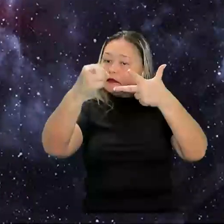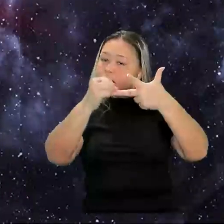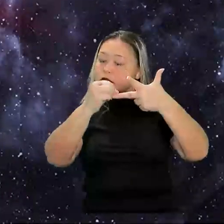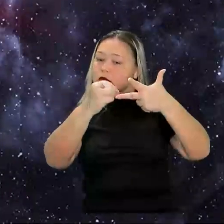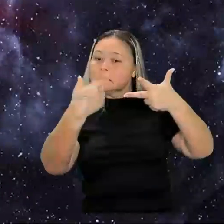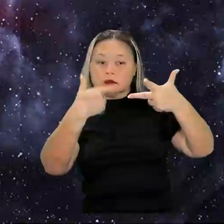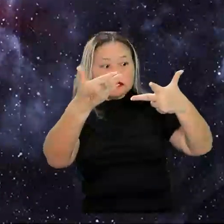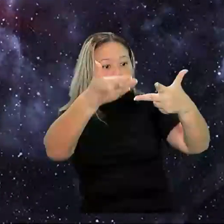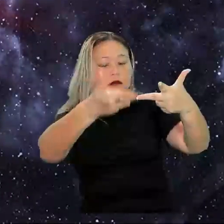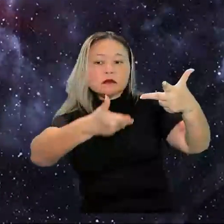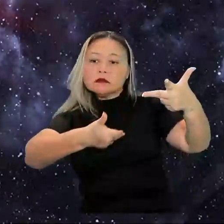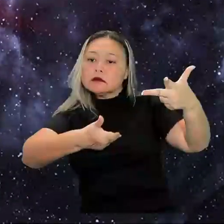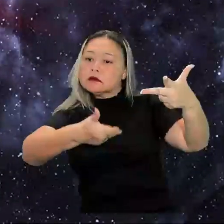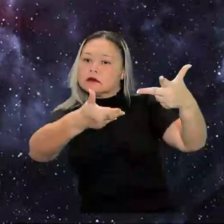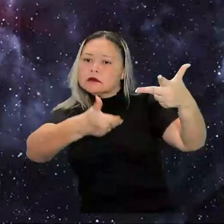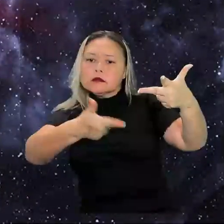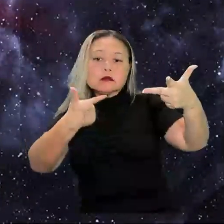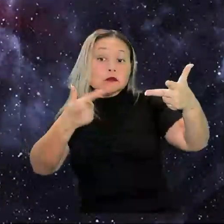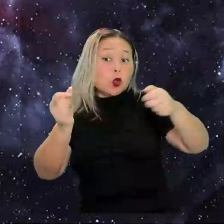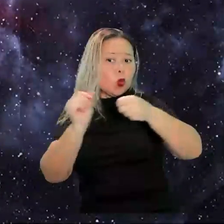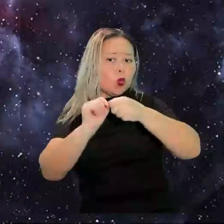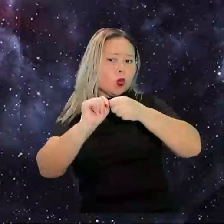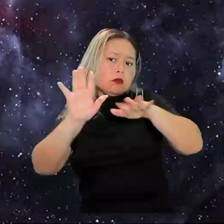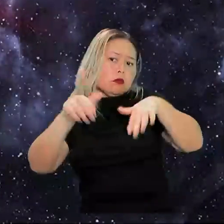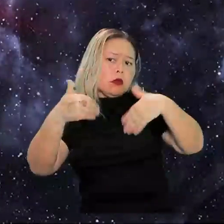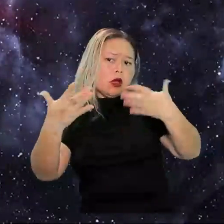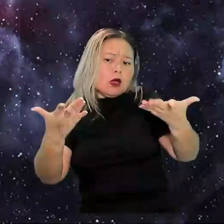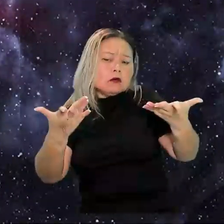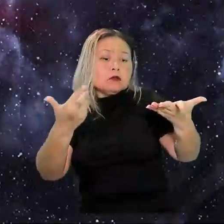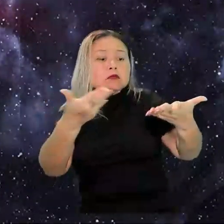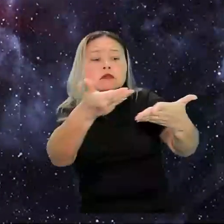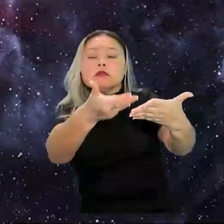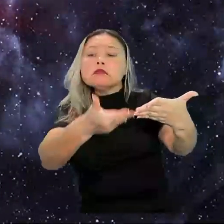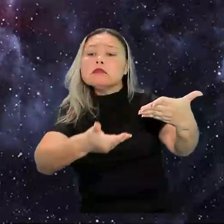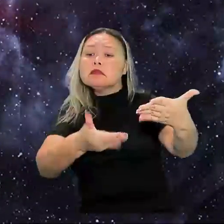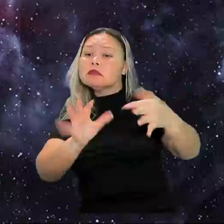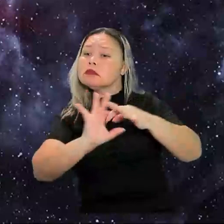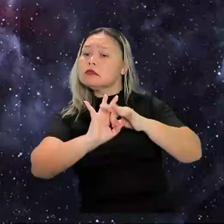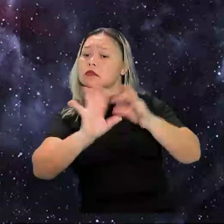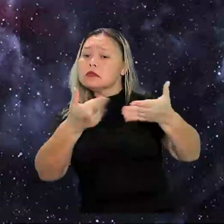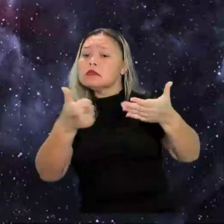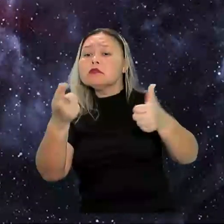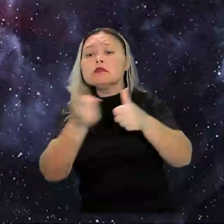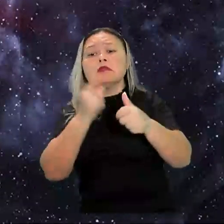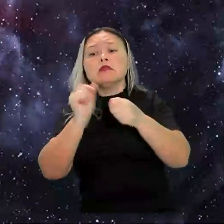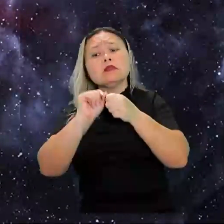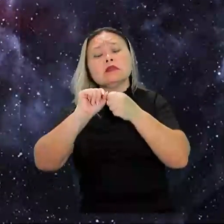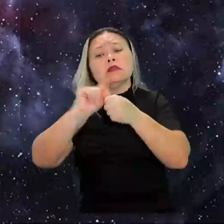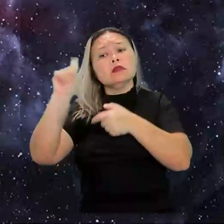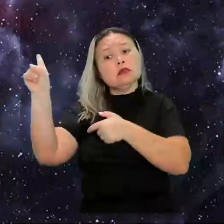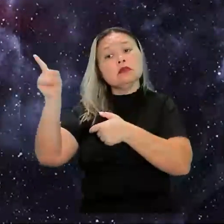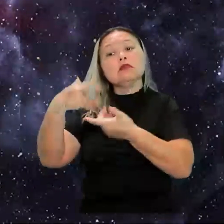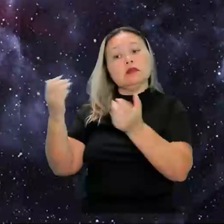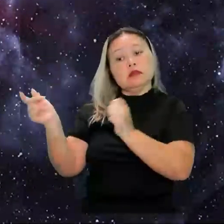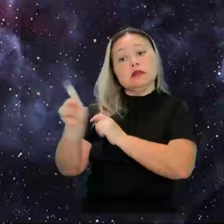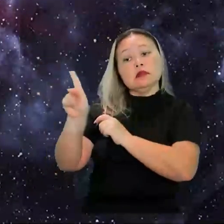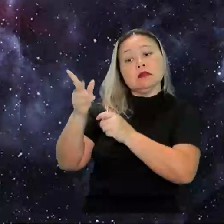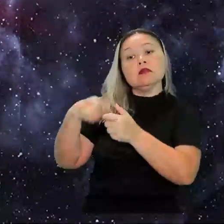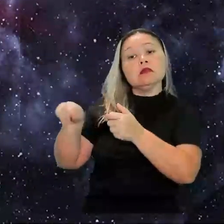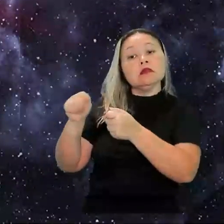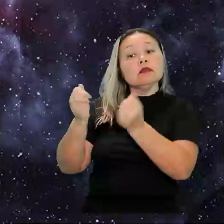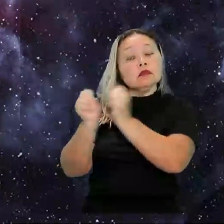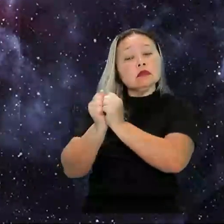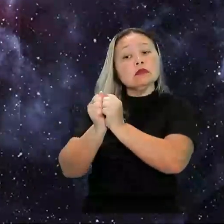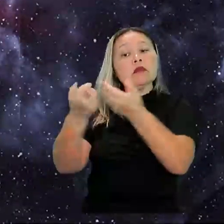disponibilizam, né? A gente não tem feito mais o Enem, né? Mas quando chega que disponibiliza, a primeira coisa que eu faço, professor Maurício, acho que você